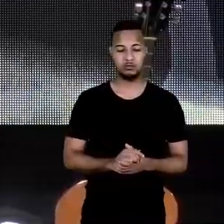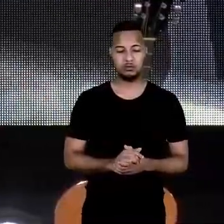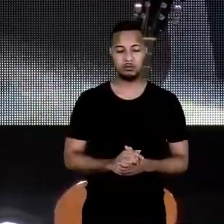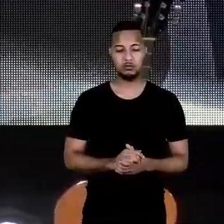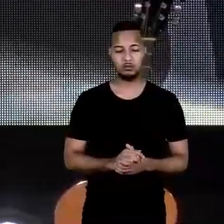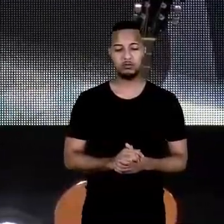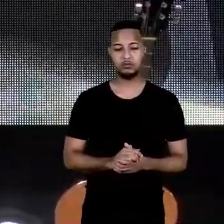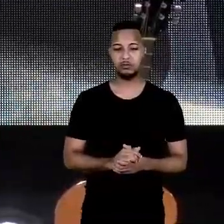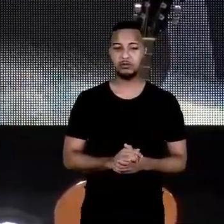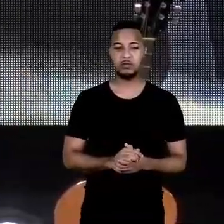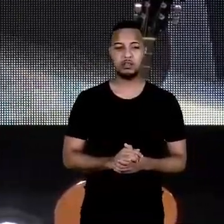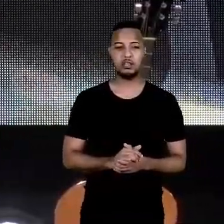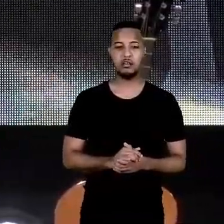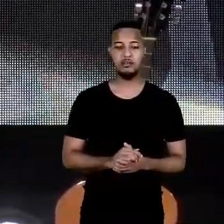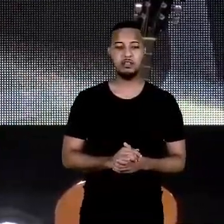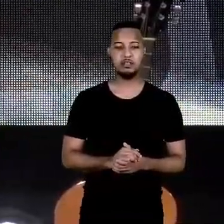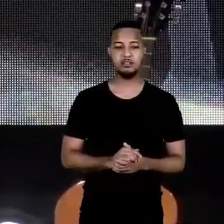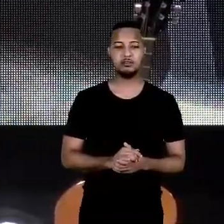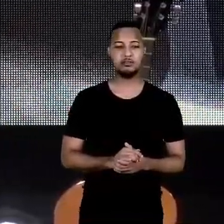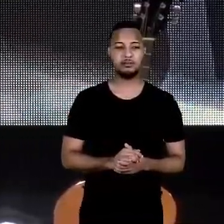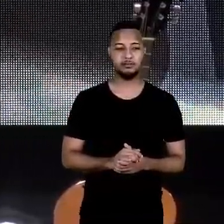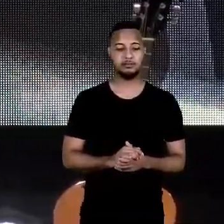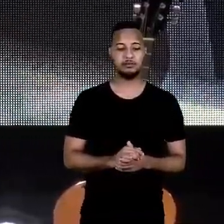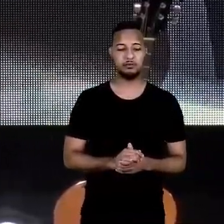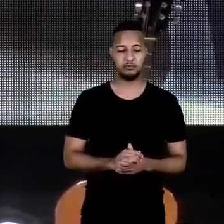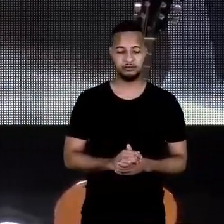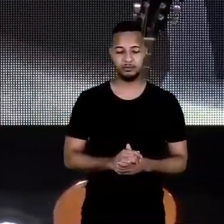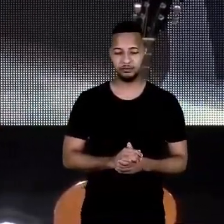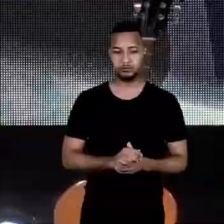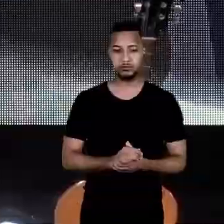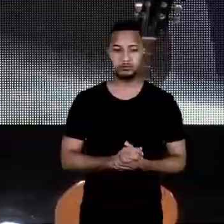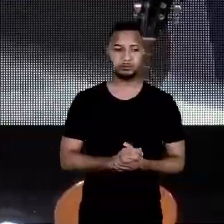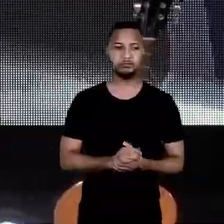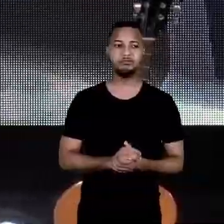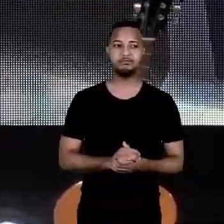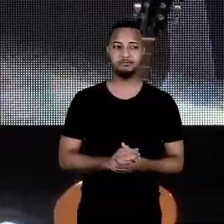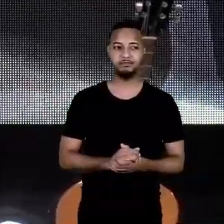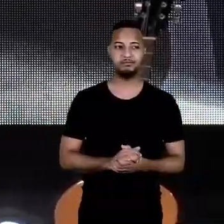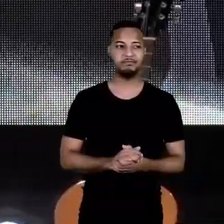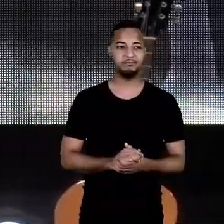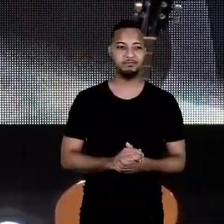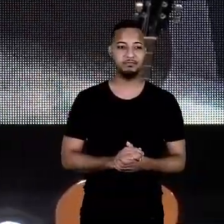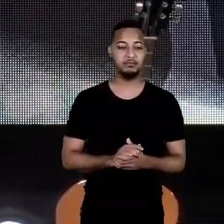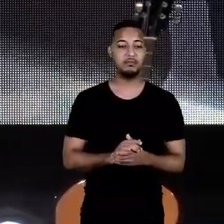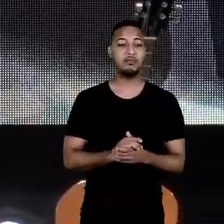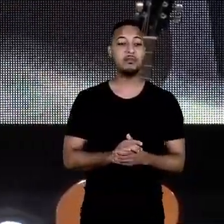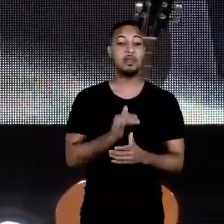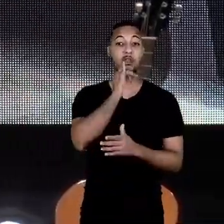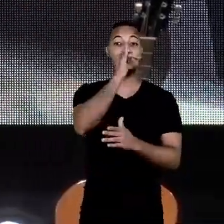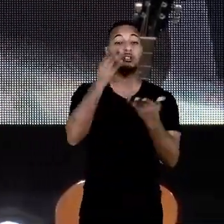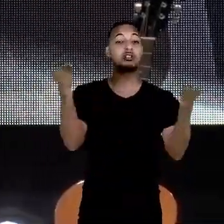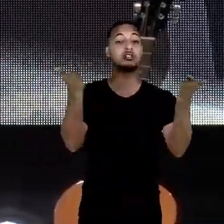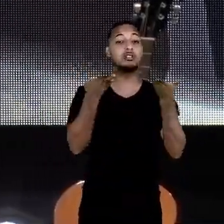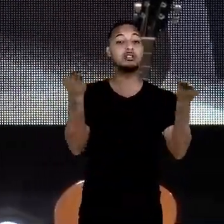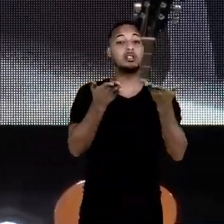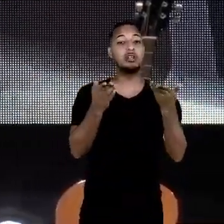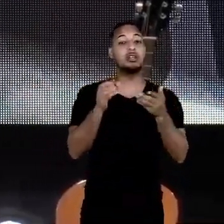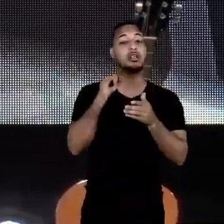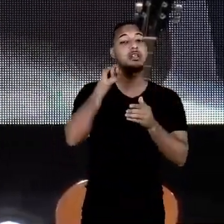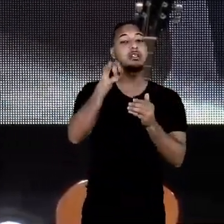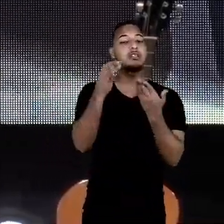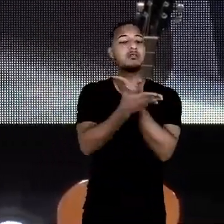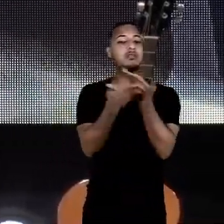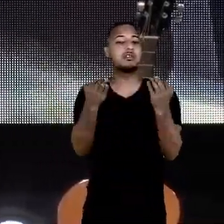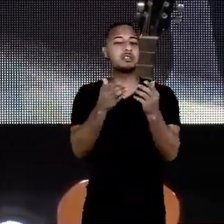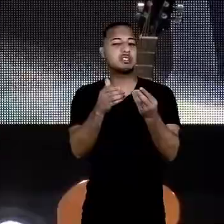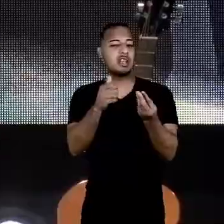agradável, cheia de encantos, cheia de aparência. Aí você se ilude, você cai. Ei, deixa eu te dizer, se você identificou o problema que